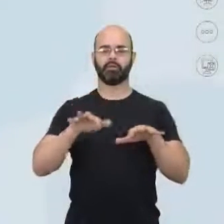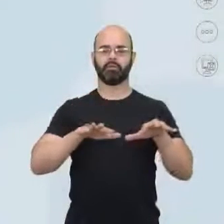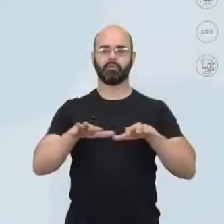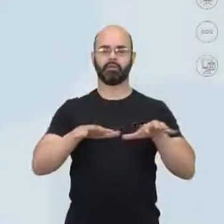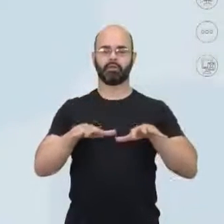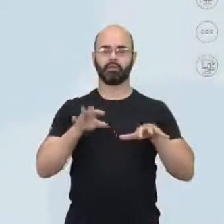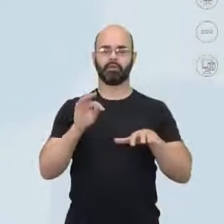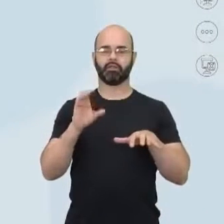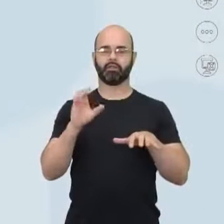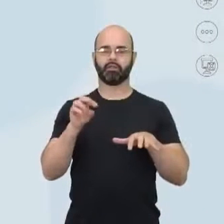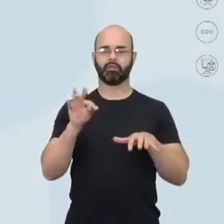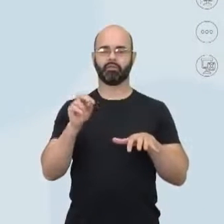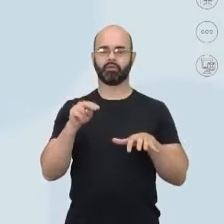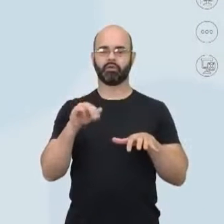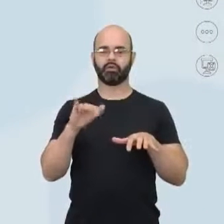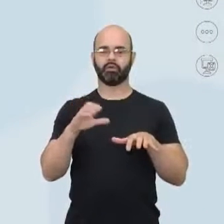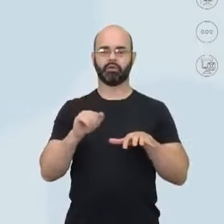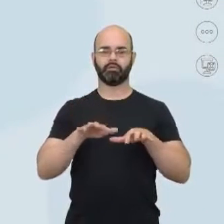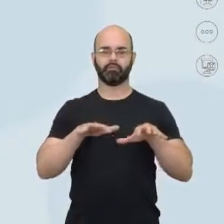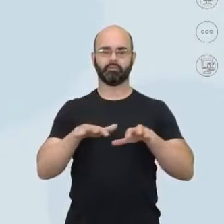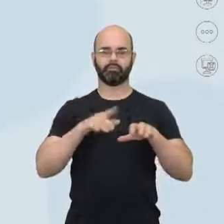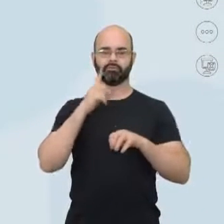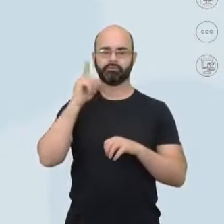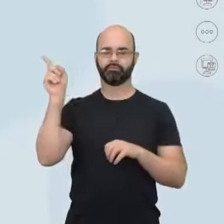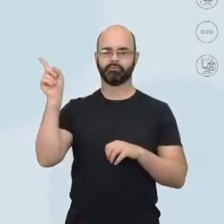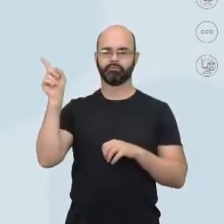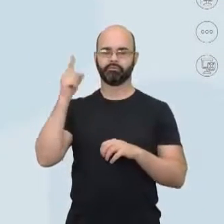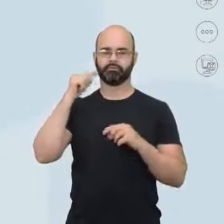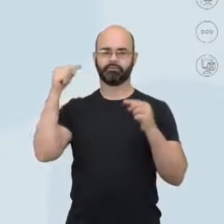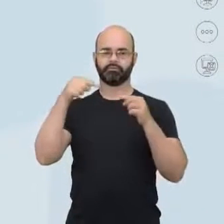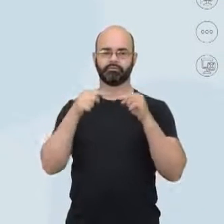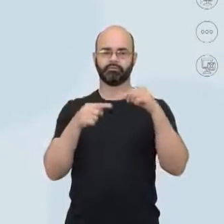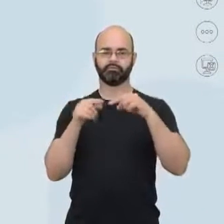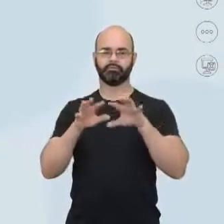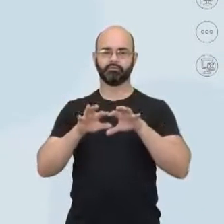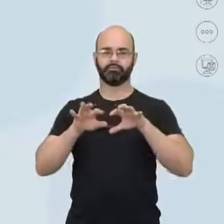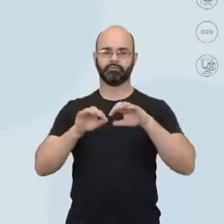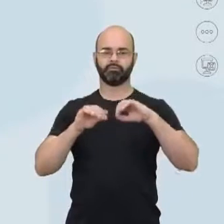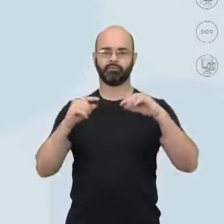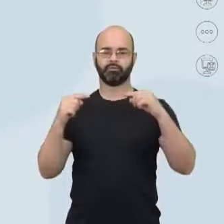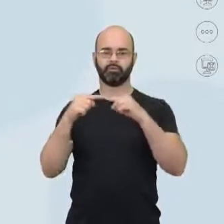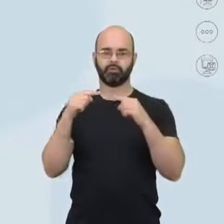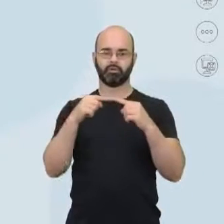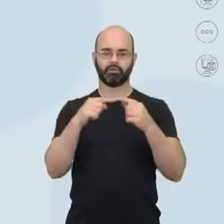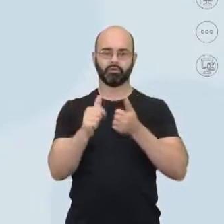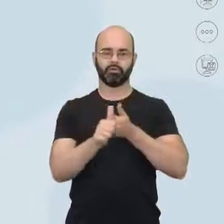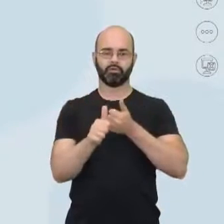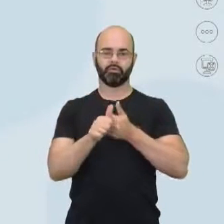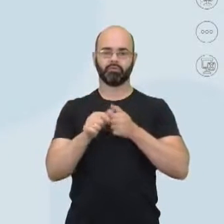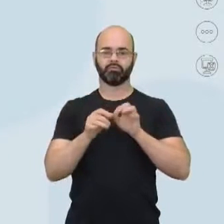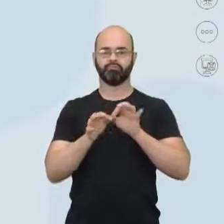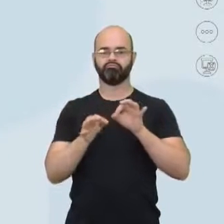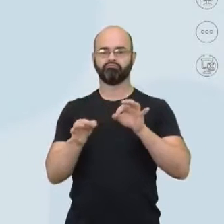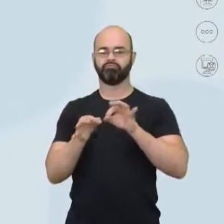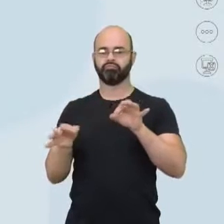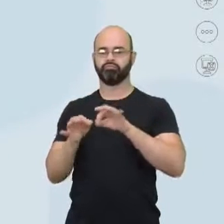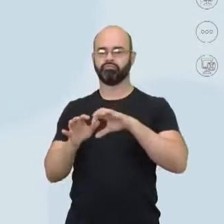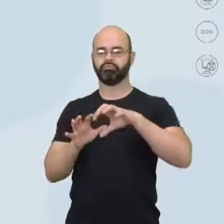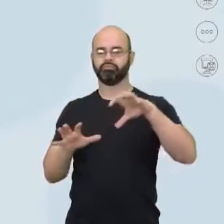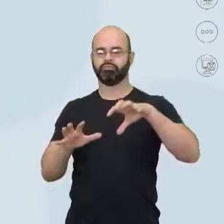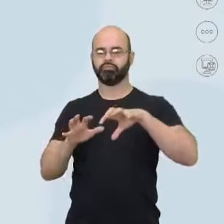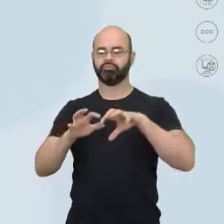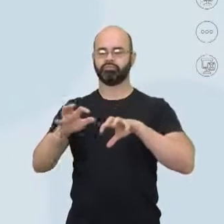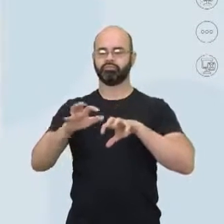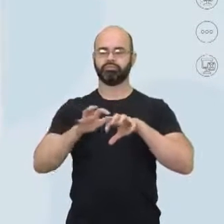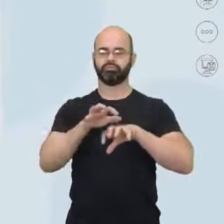setas, demonstrando aí, né, as setas, né, encontrando ou se afastando, que vai ser tema da próxima aula. Outro mapa